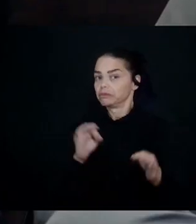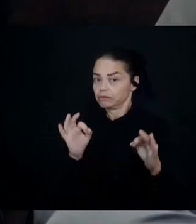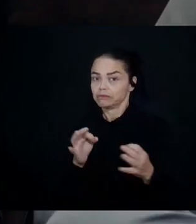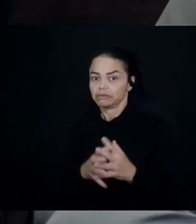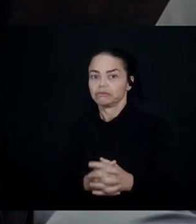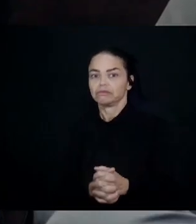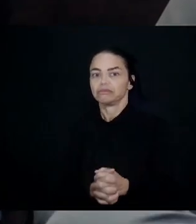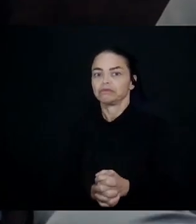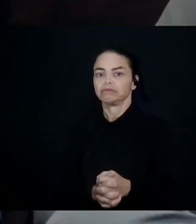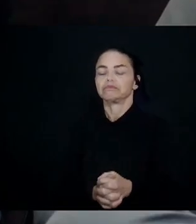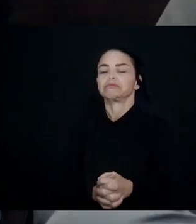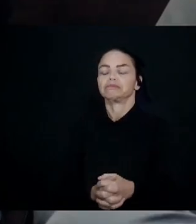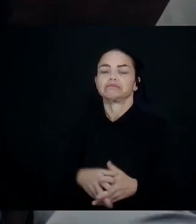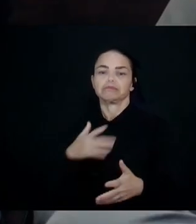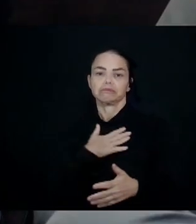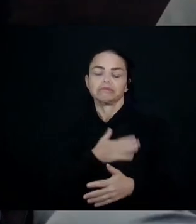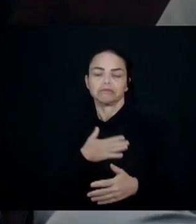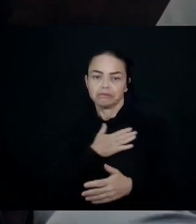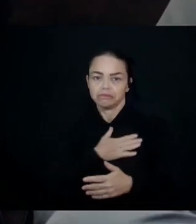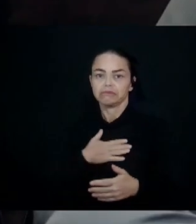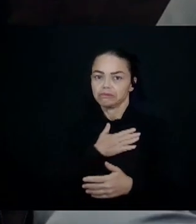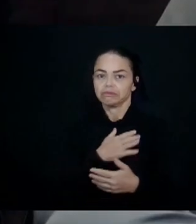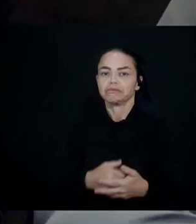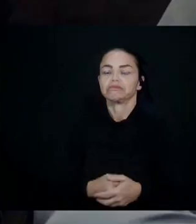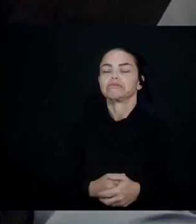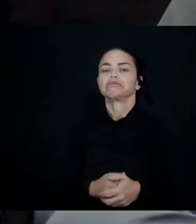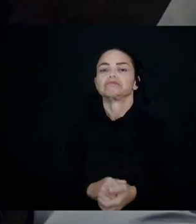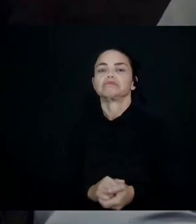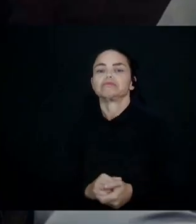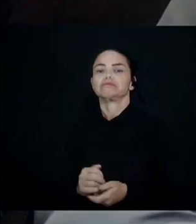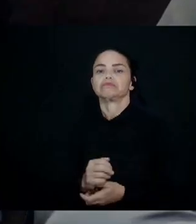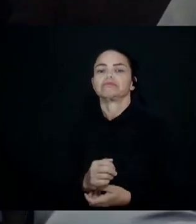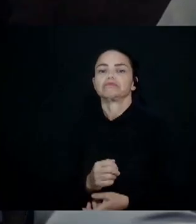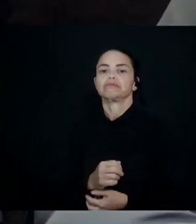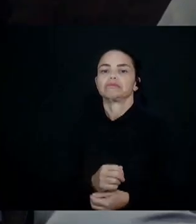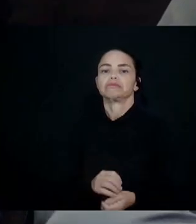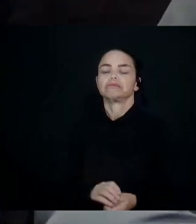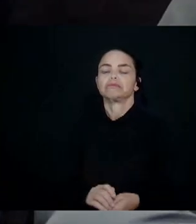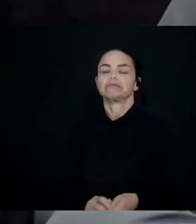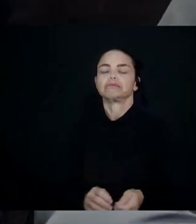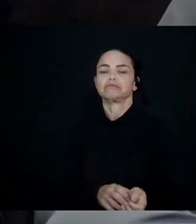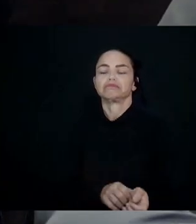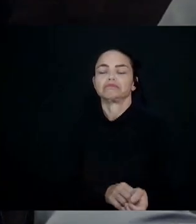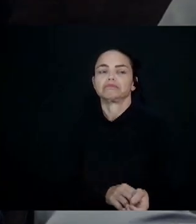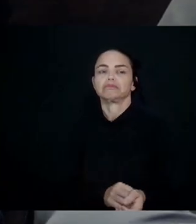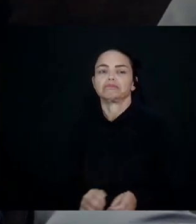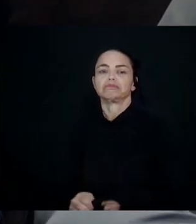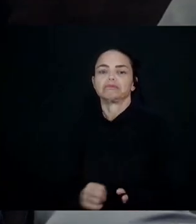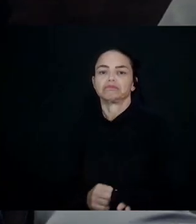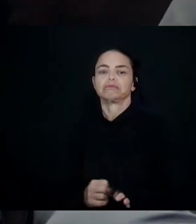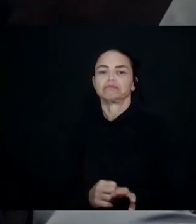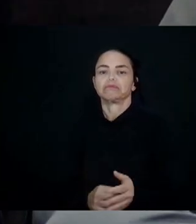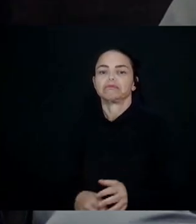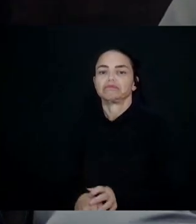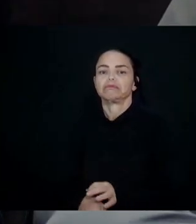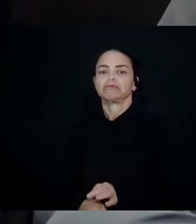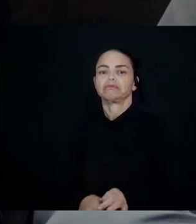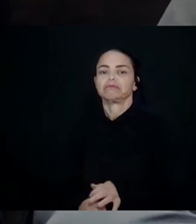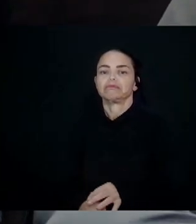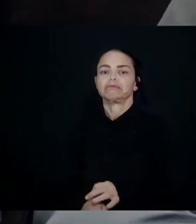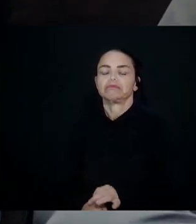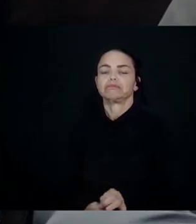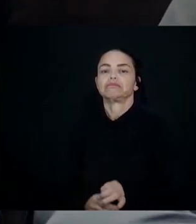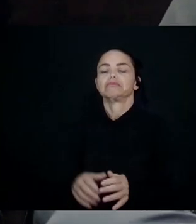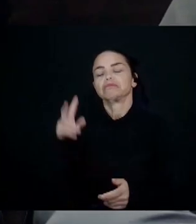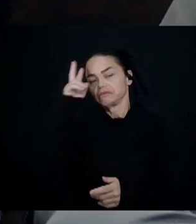É um ponto que eu considerei bastante antes, né? Porque o que te faz lembrar das figurinhas da Copa do Mundo,